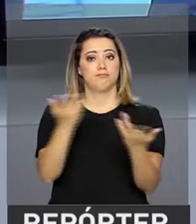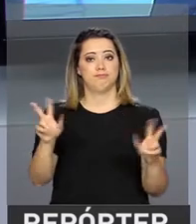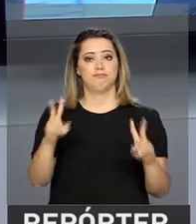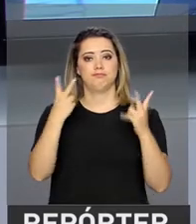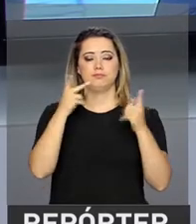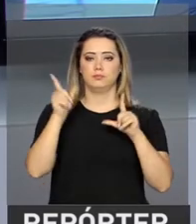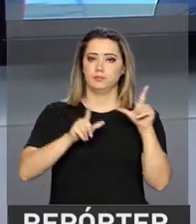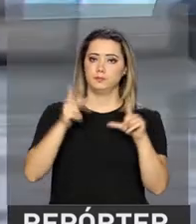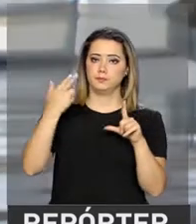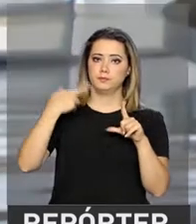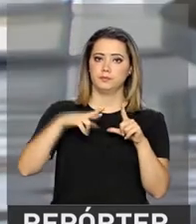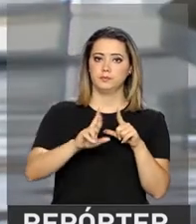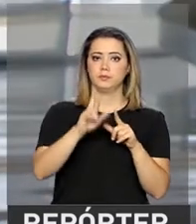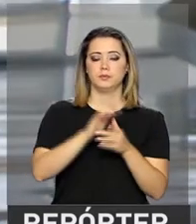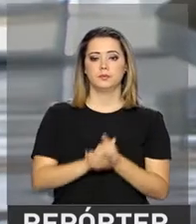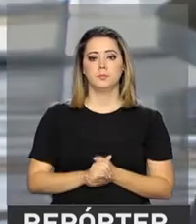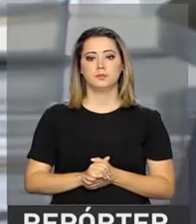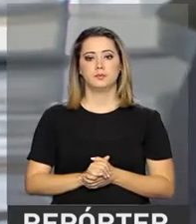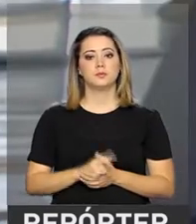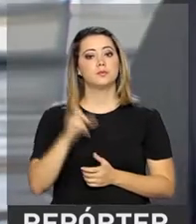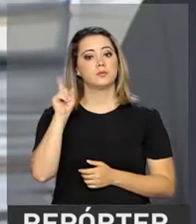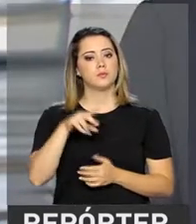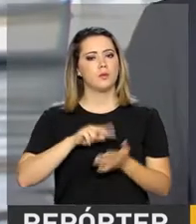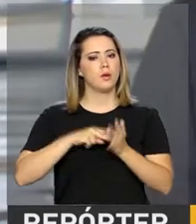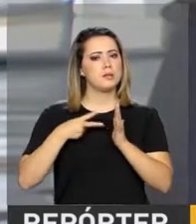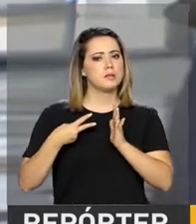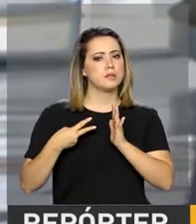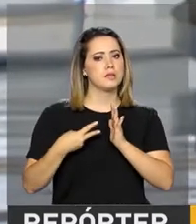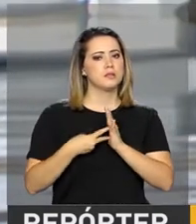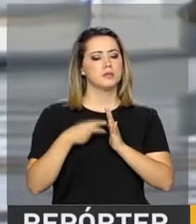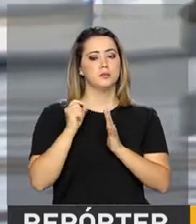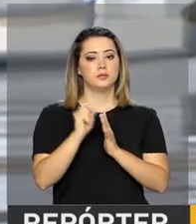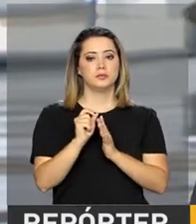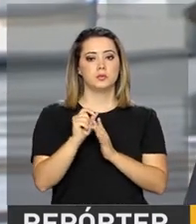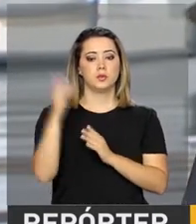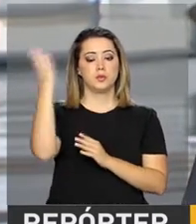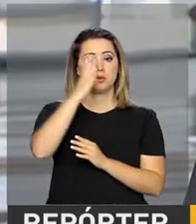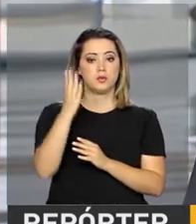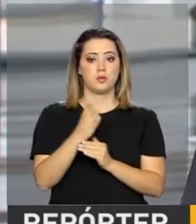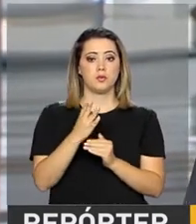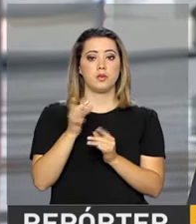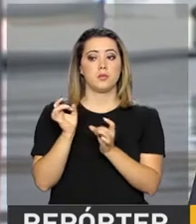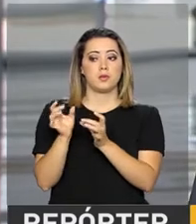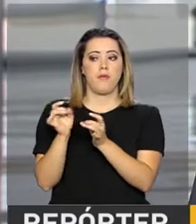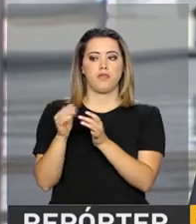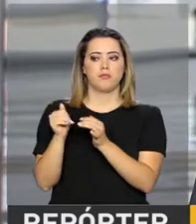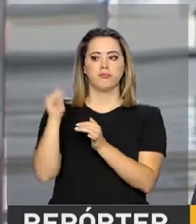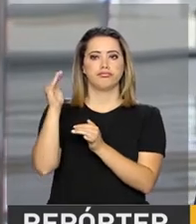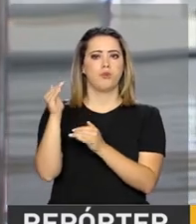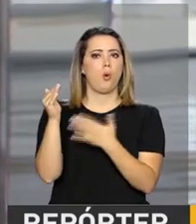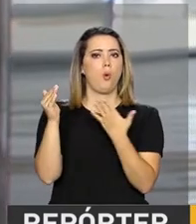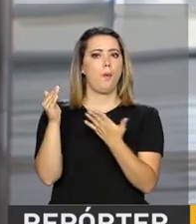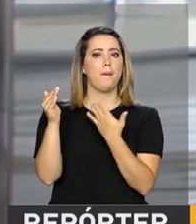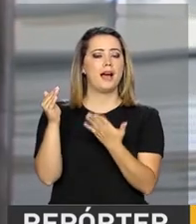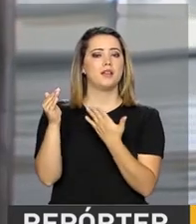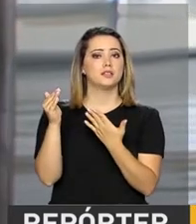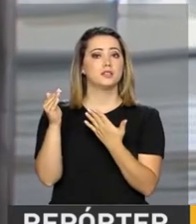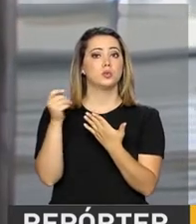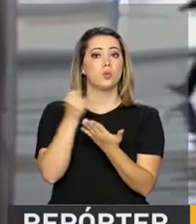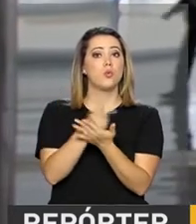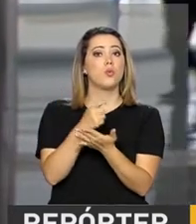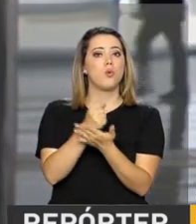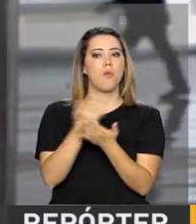todos que nos assistem na TV NBR. Isso significa, Roberto, que o Brasil mais vendeu do que comprou